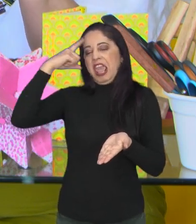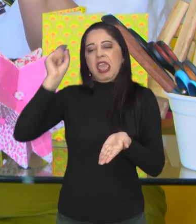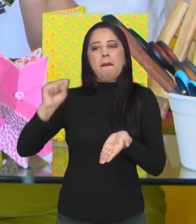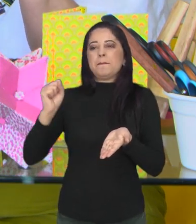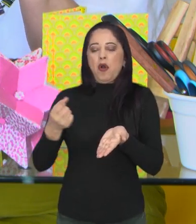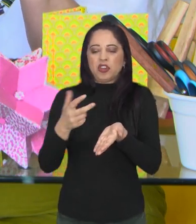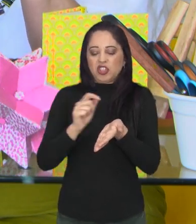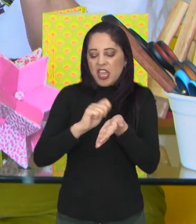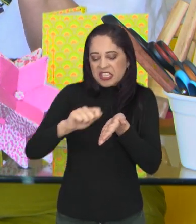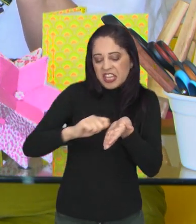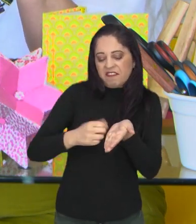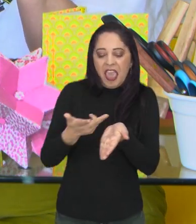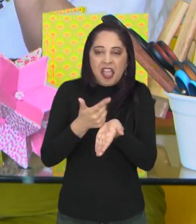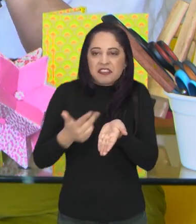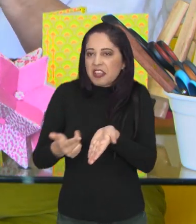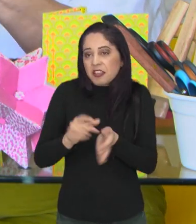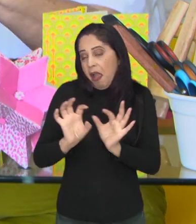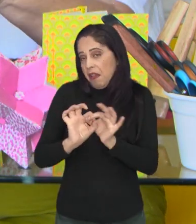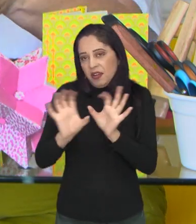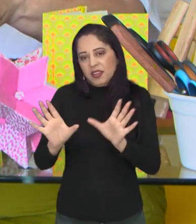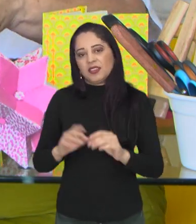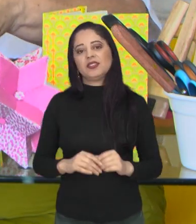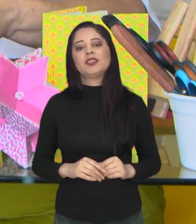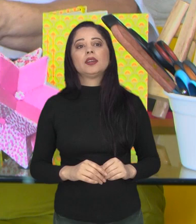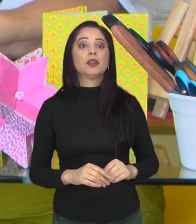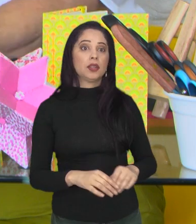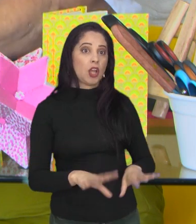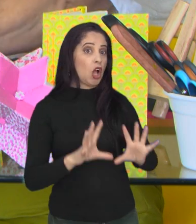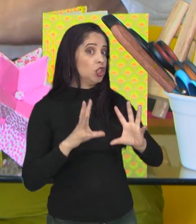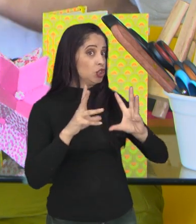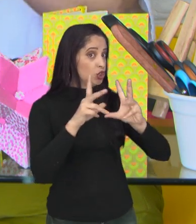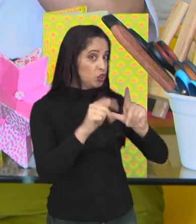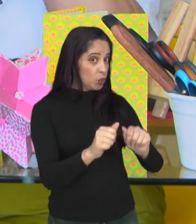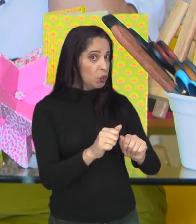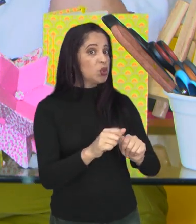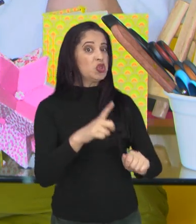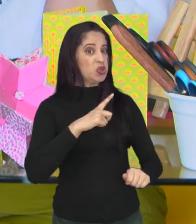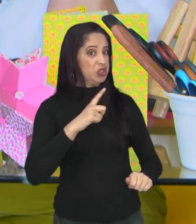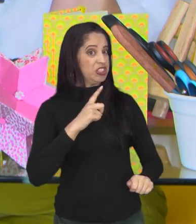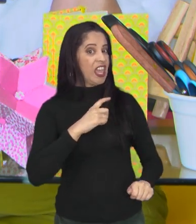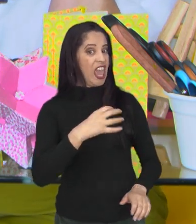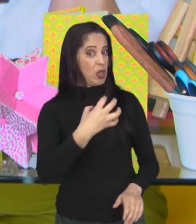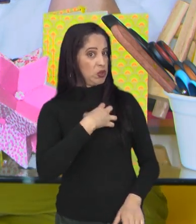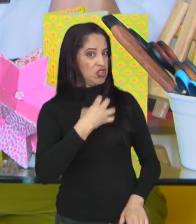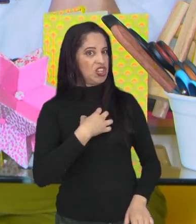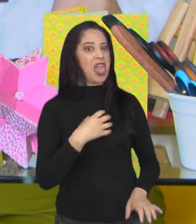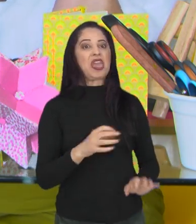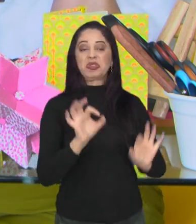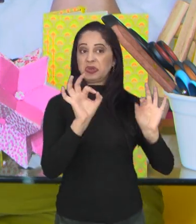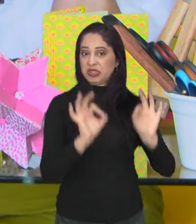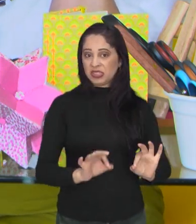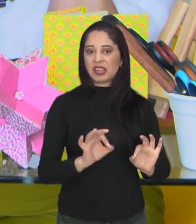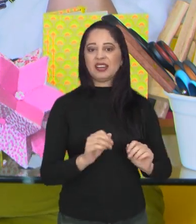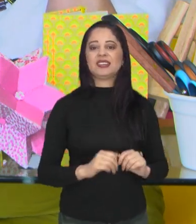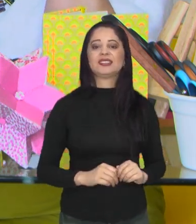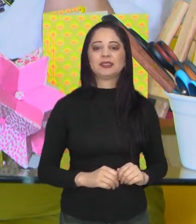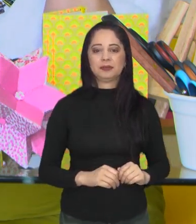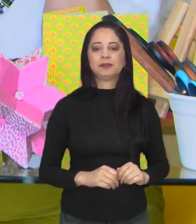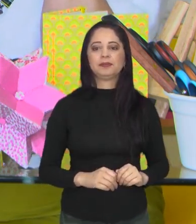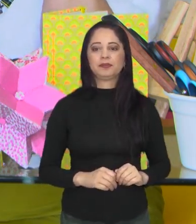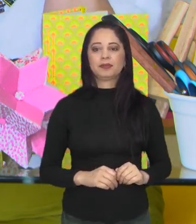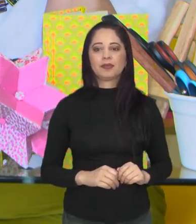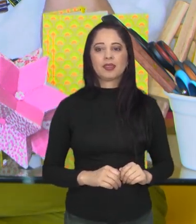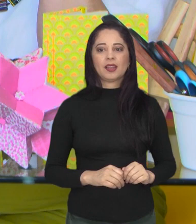podendo escrever desenhar Então tudo é personalizado gente já viu começa pelos papéis